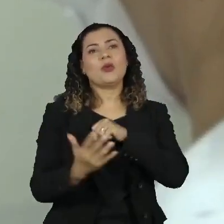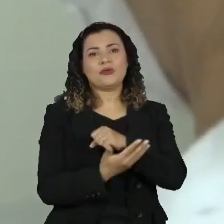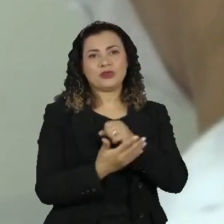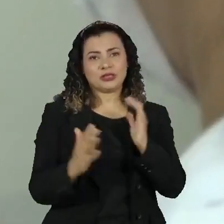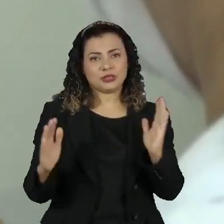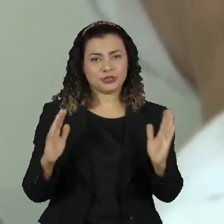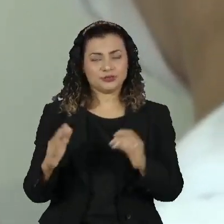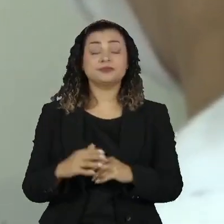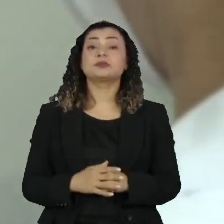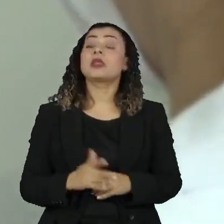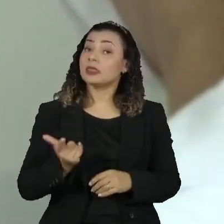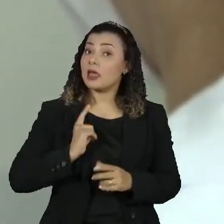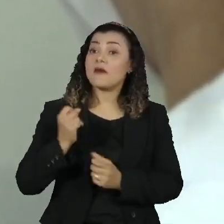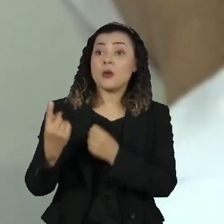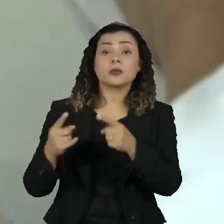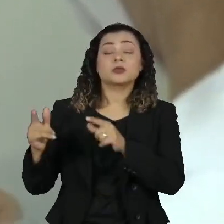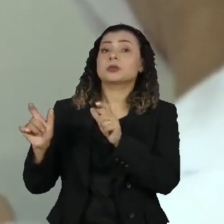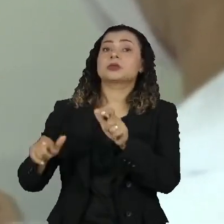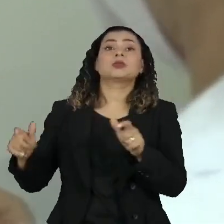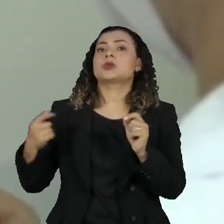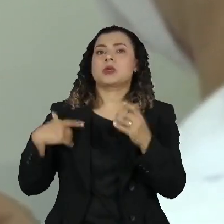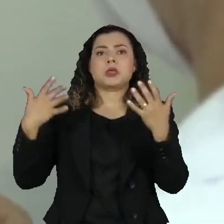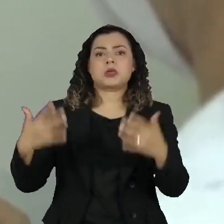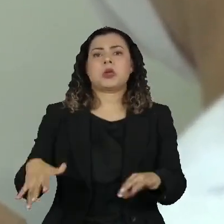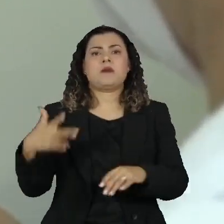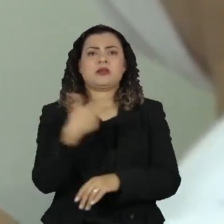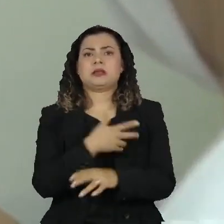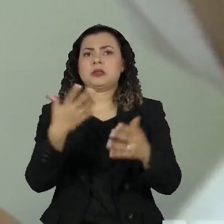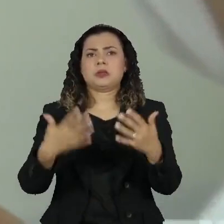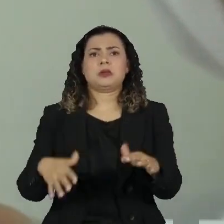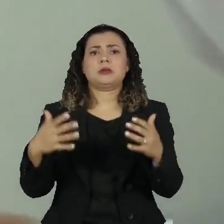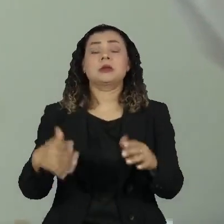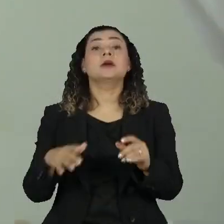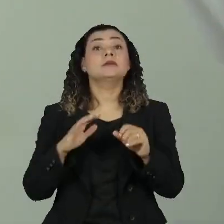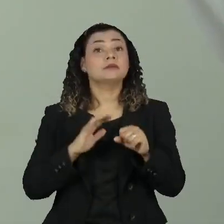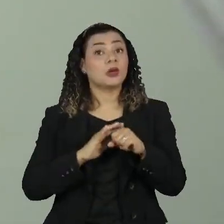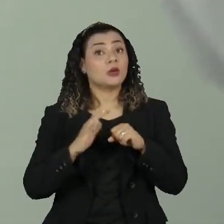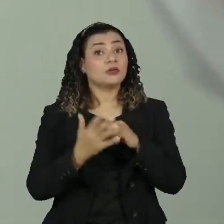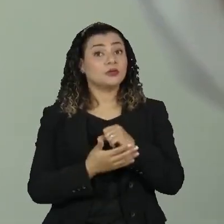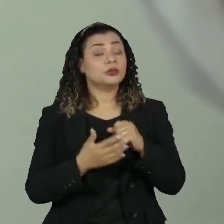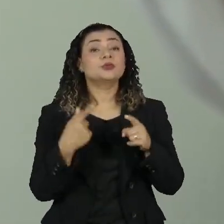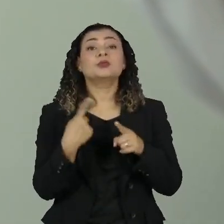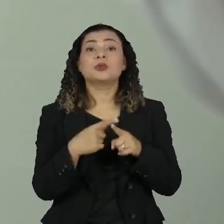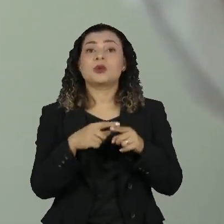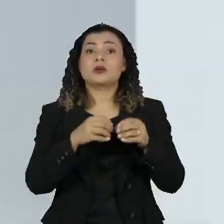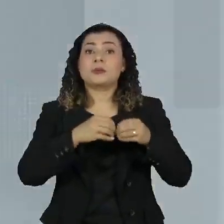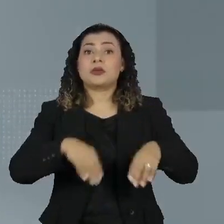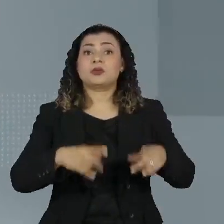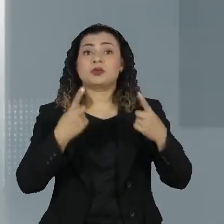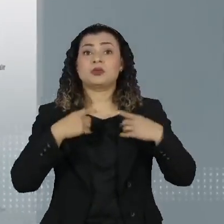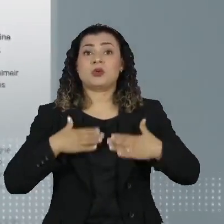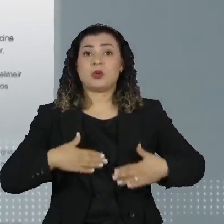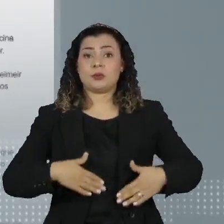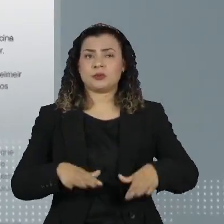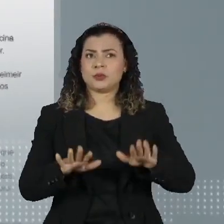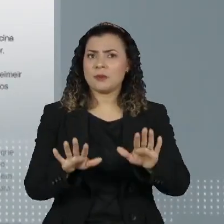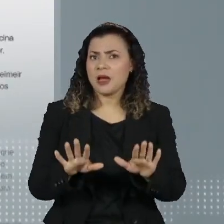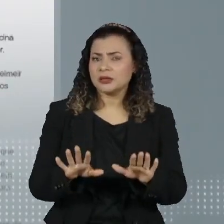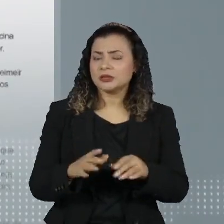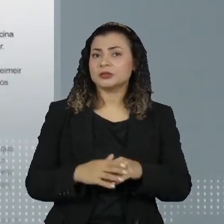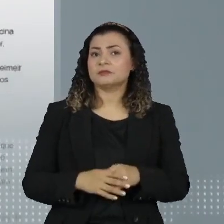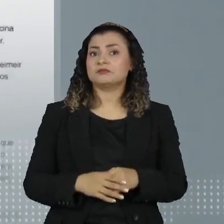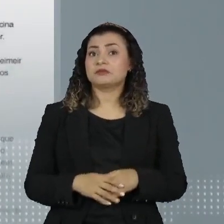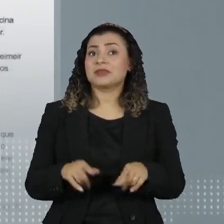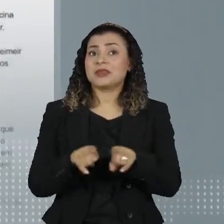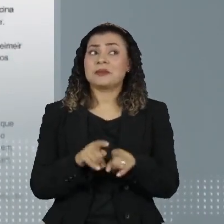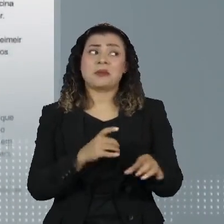por exemplo, houve quem se recusasse a tomar as vacinas contra o SARS-CoV-2, justamente por esse receio. Pior, se aproveitando